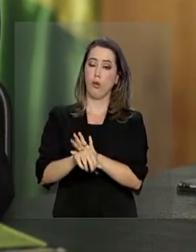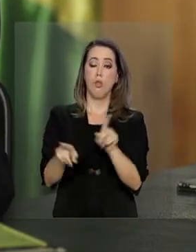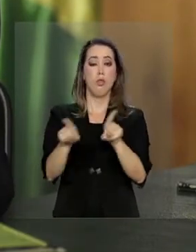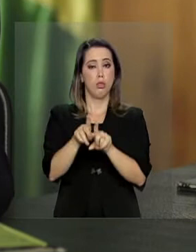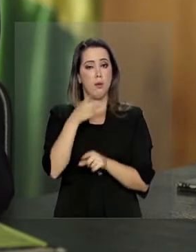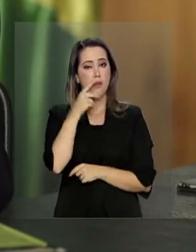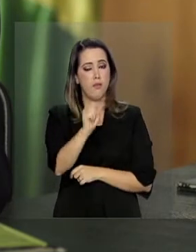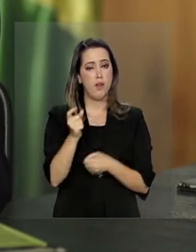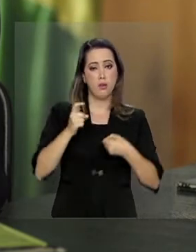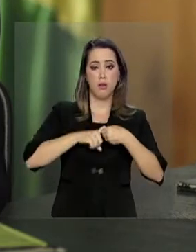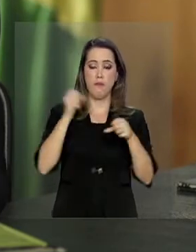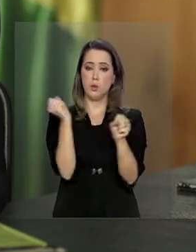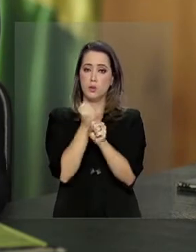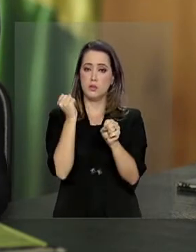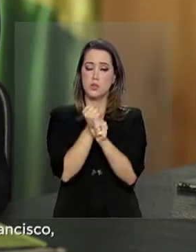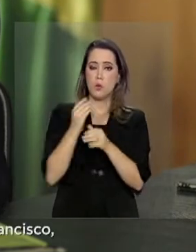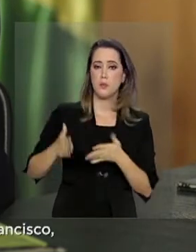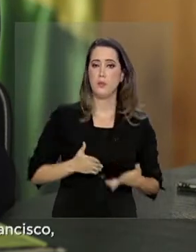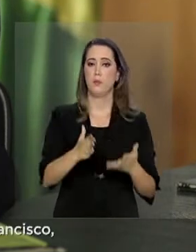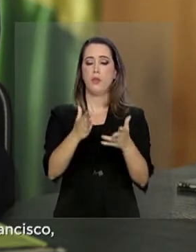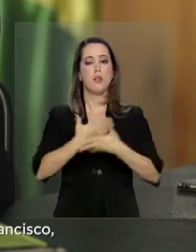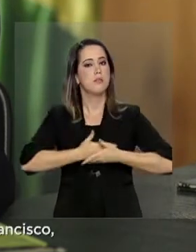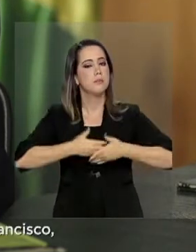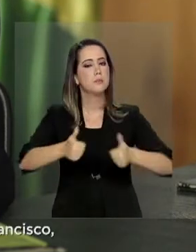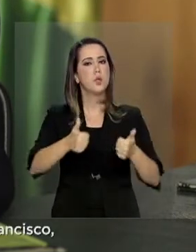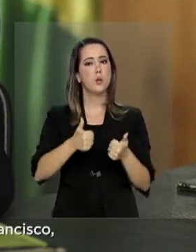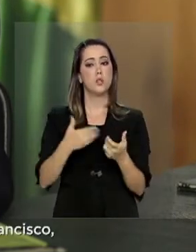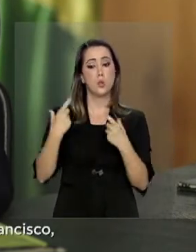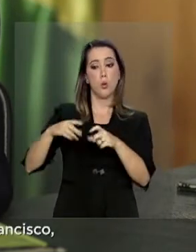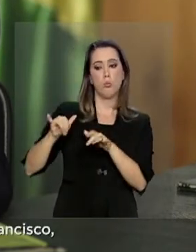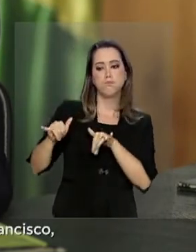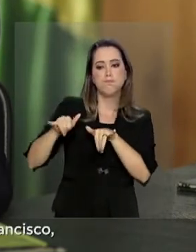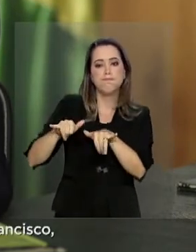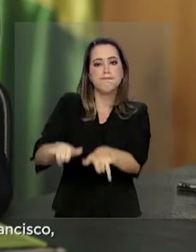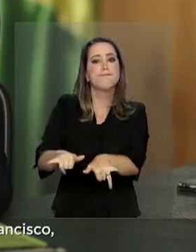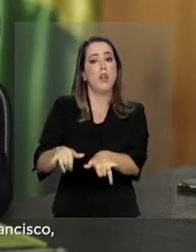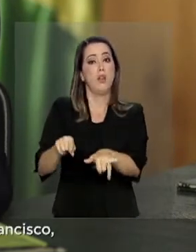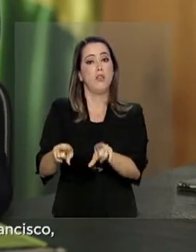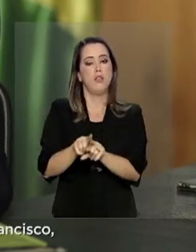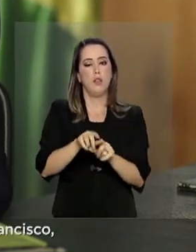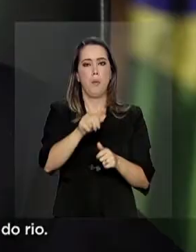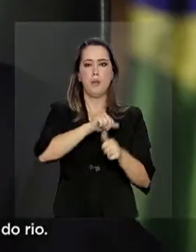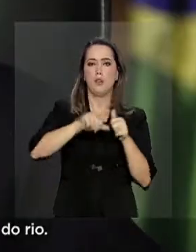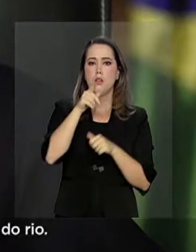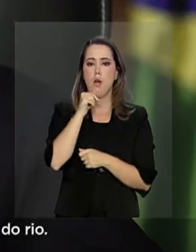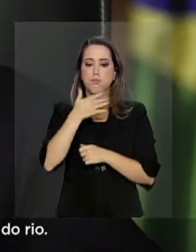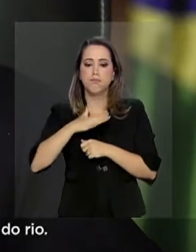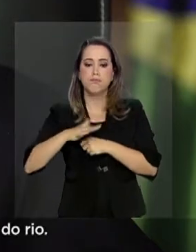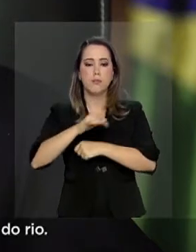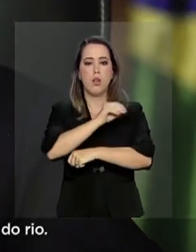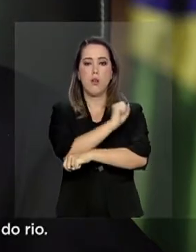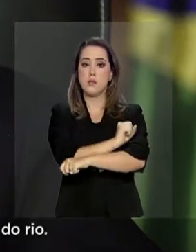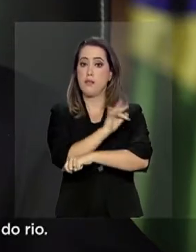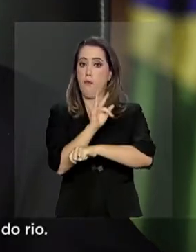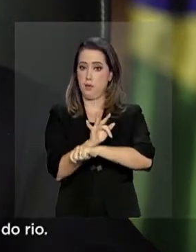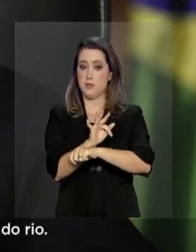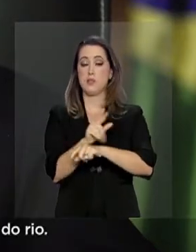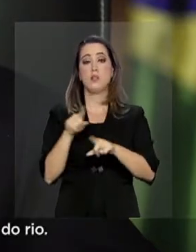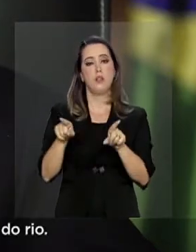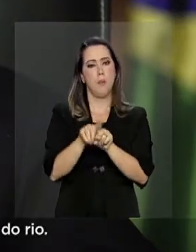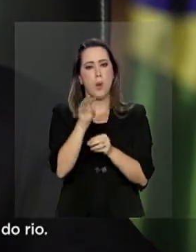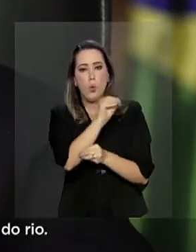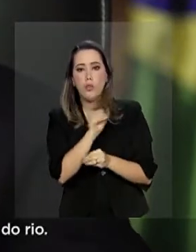retomada das obras das estradas na melhoria dos aeroportos e da transposição do rio são francisco onde também iniciamos a